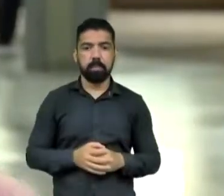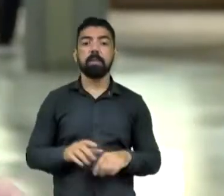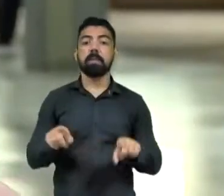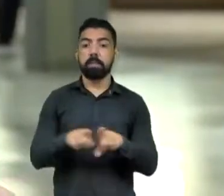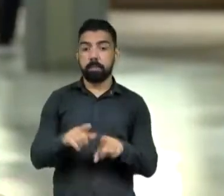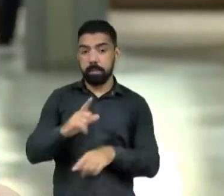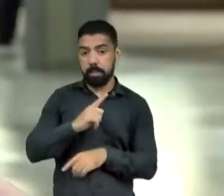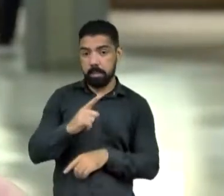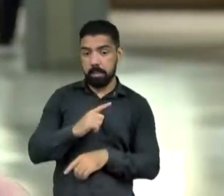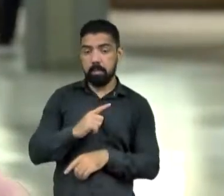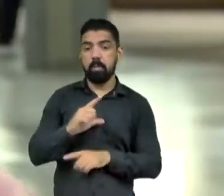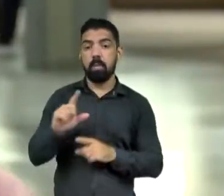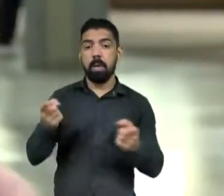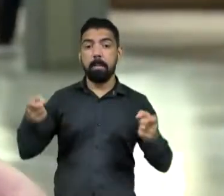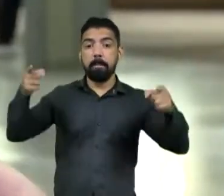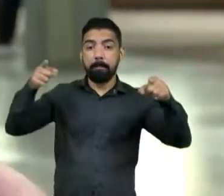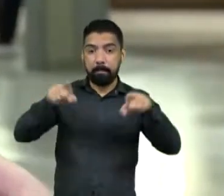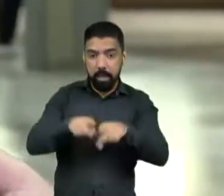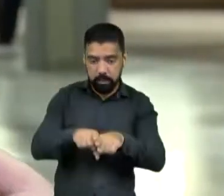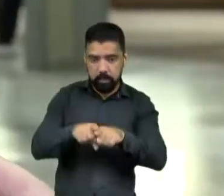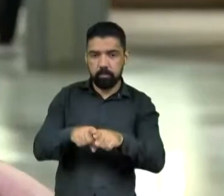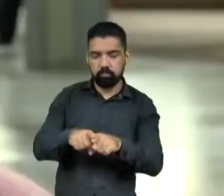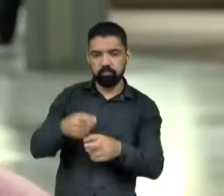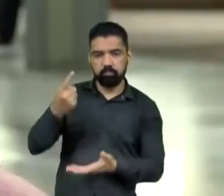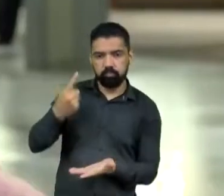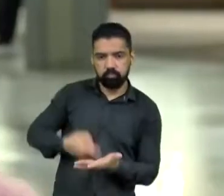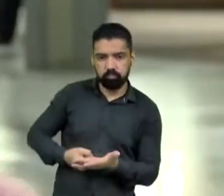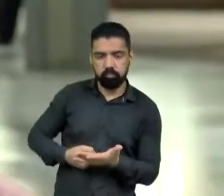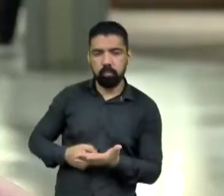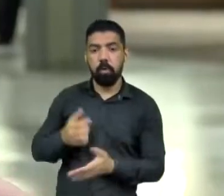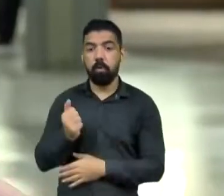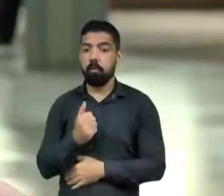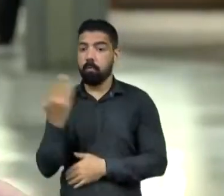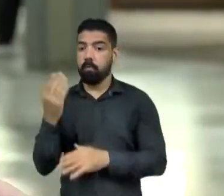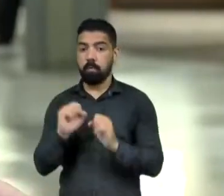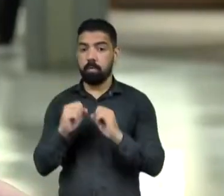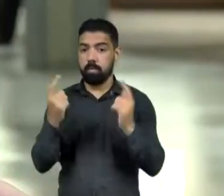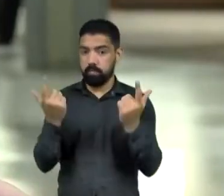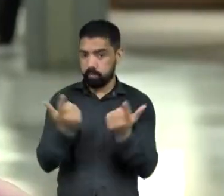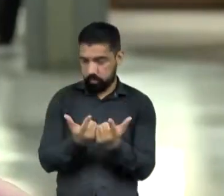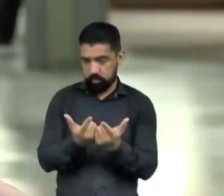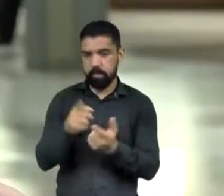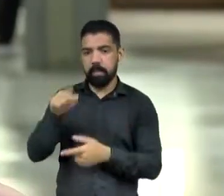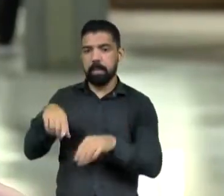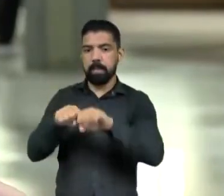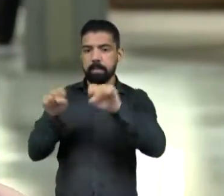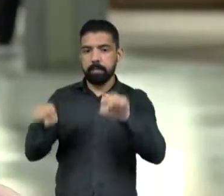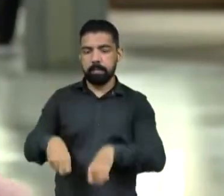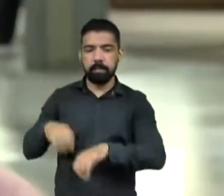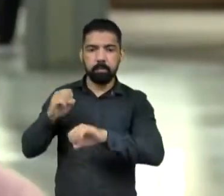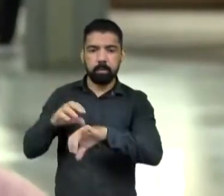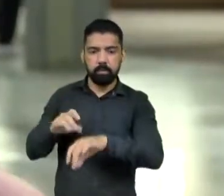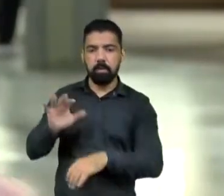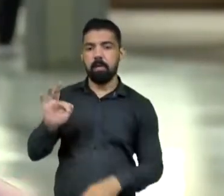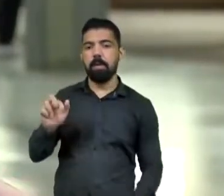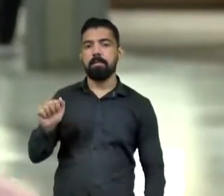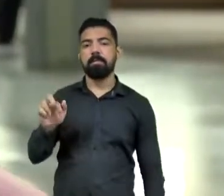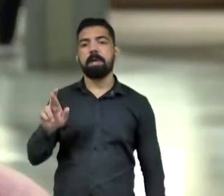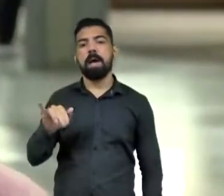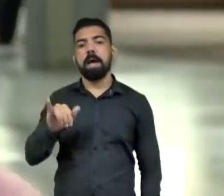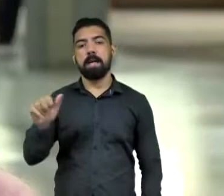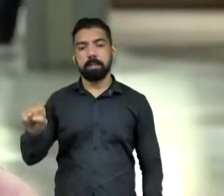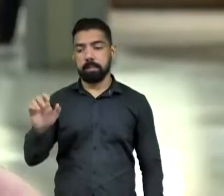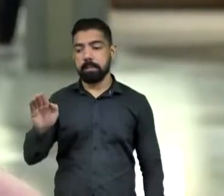também parceiros que são fora da Assembleia Legislativa, como o Sistema Educacional Farias Brito. Então,